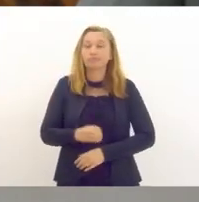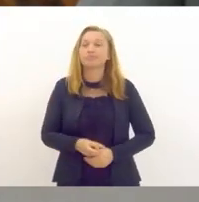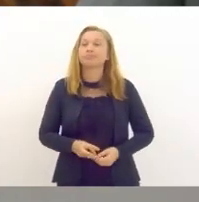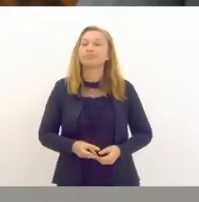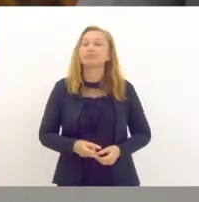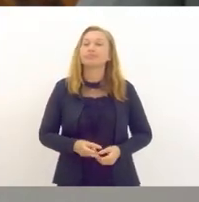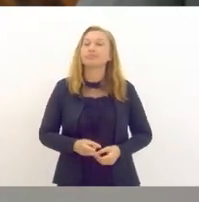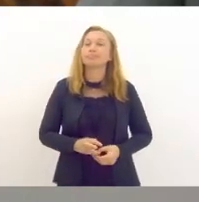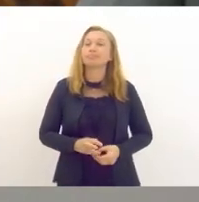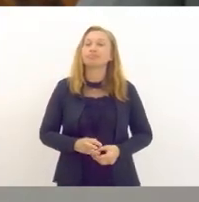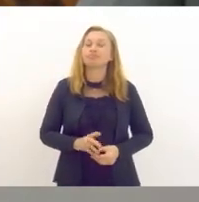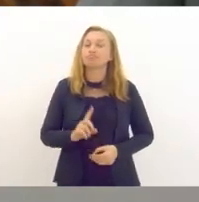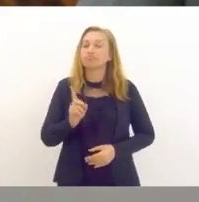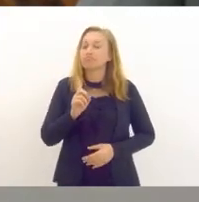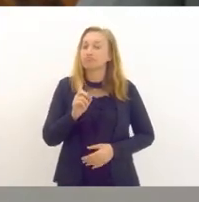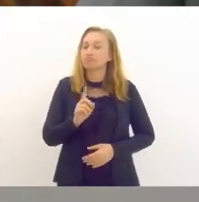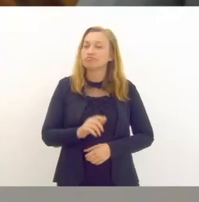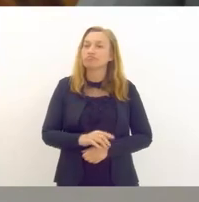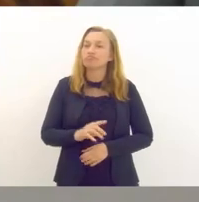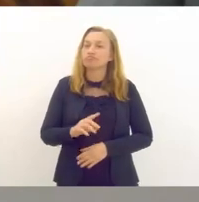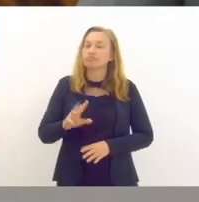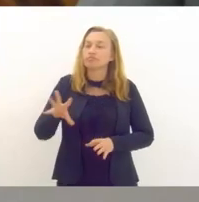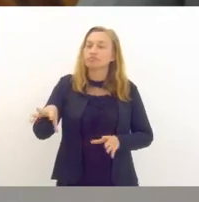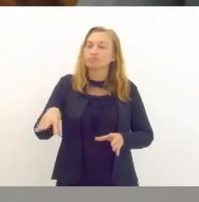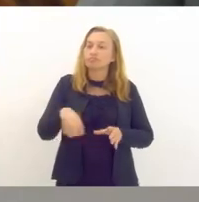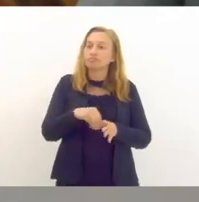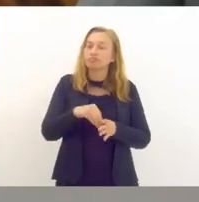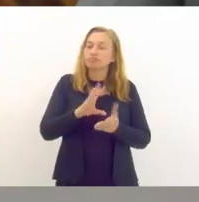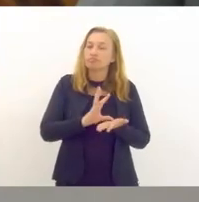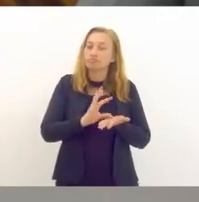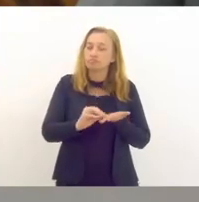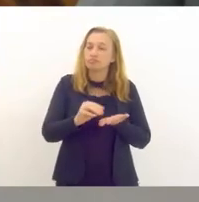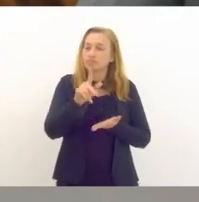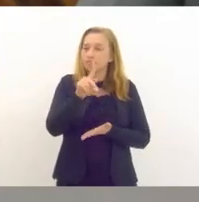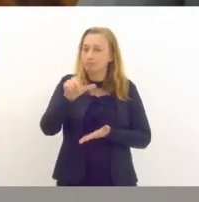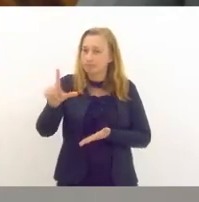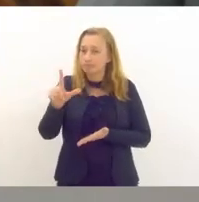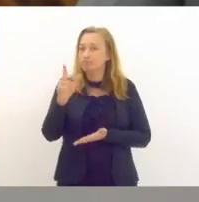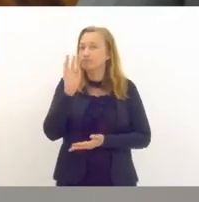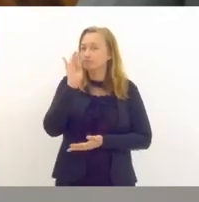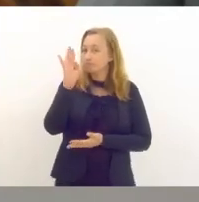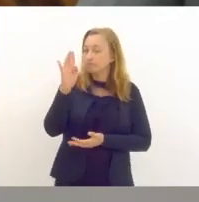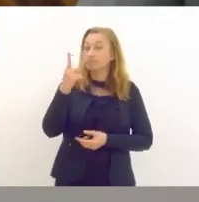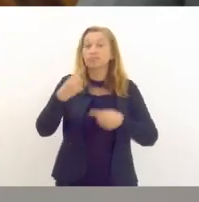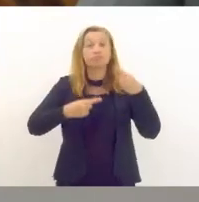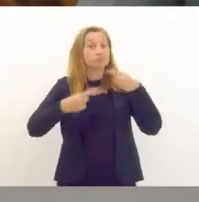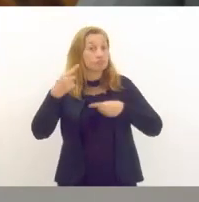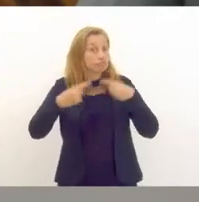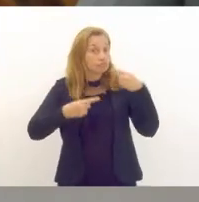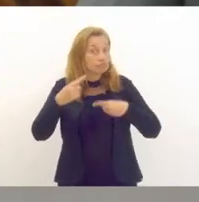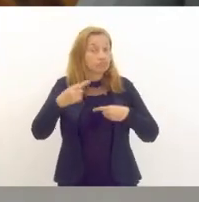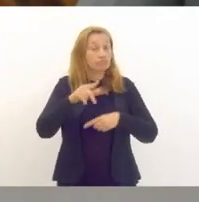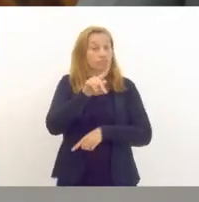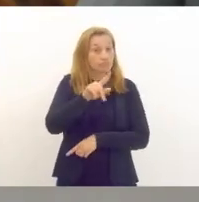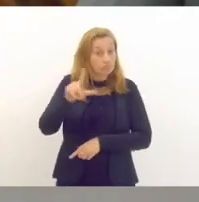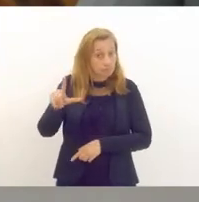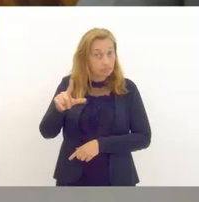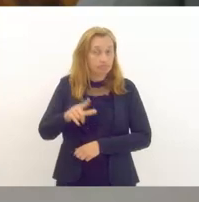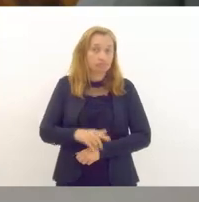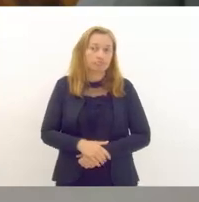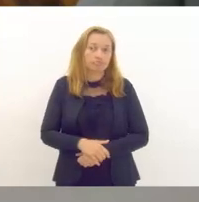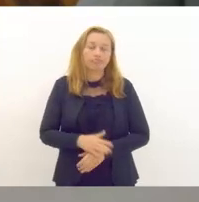não colocou o PL na pauta imagine discutir esse PL